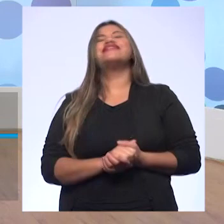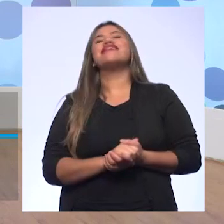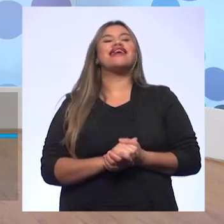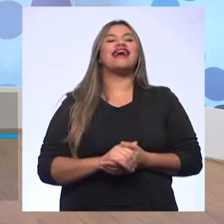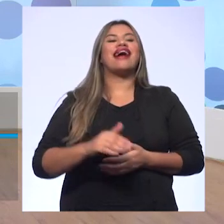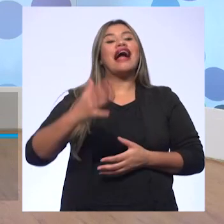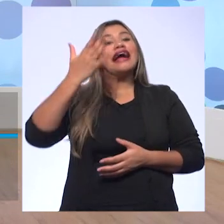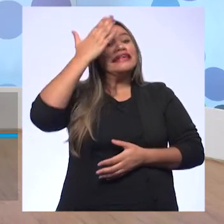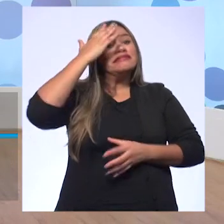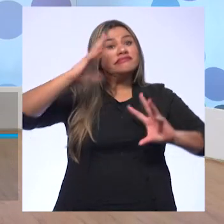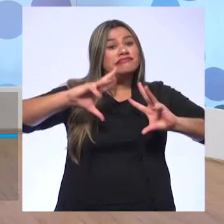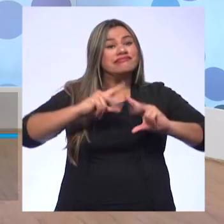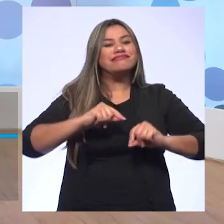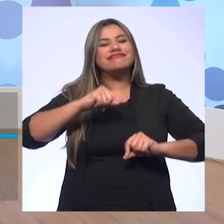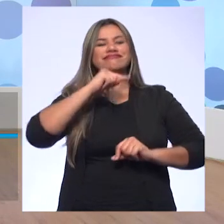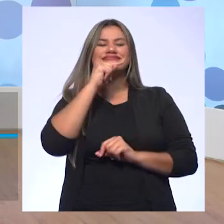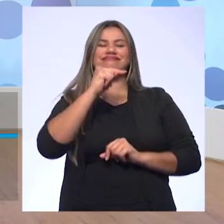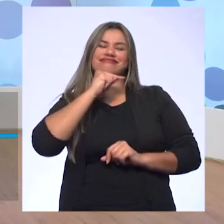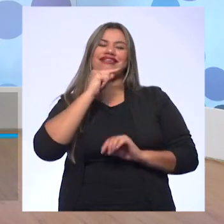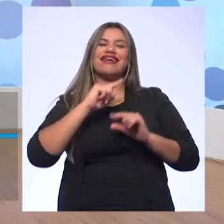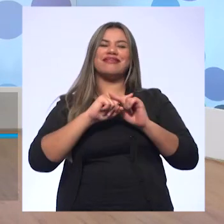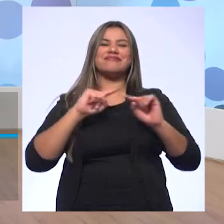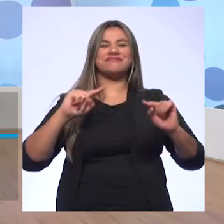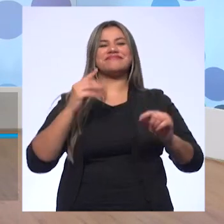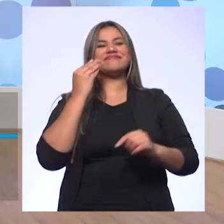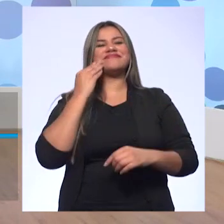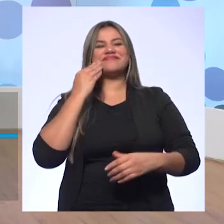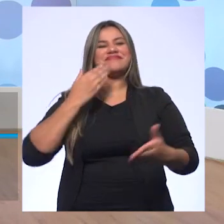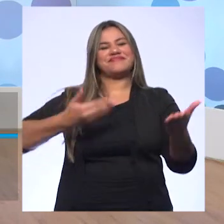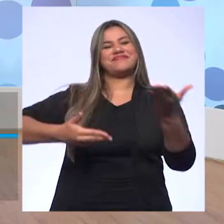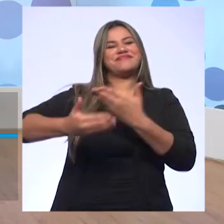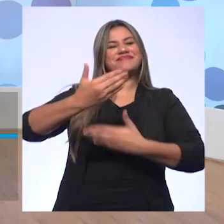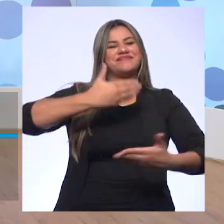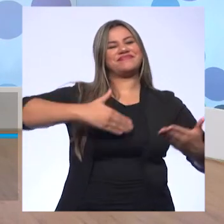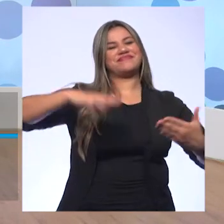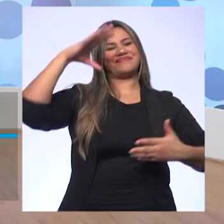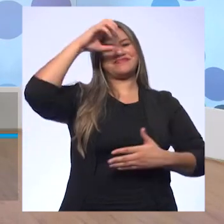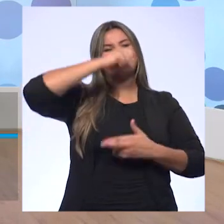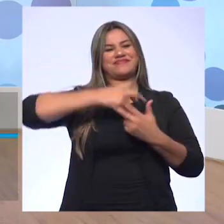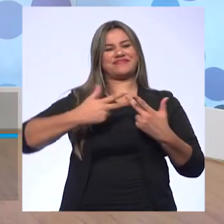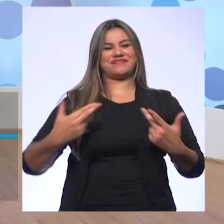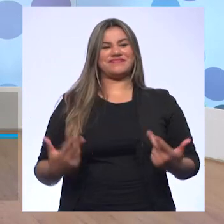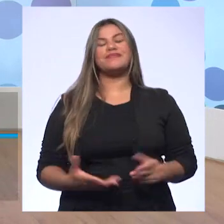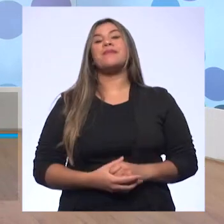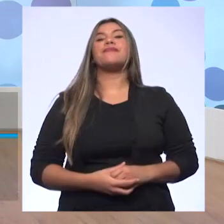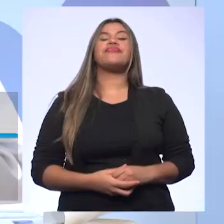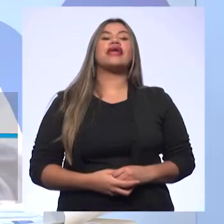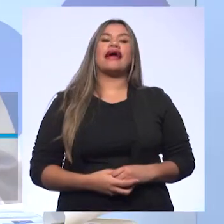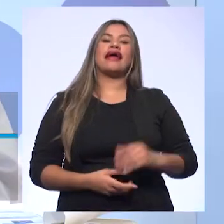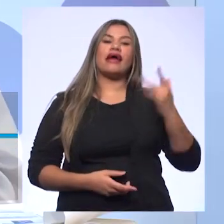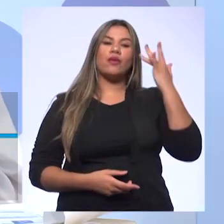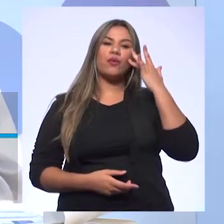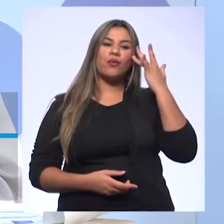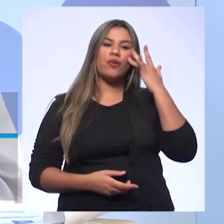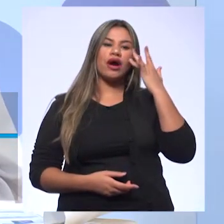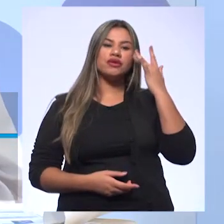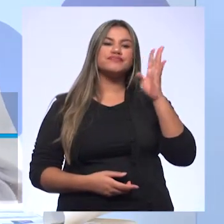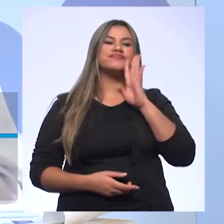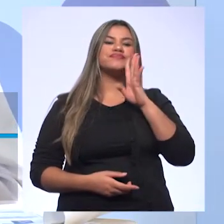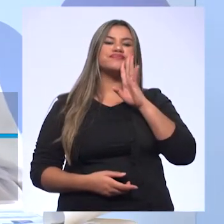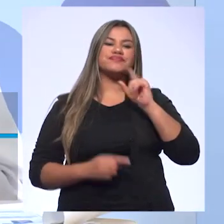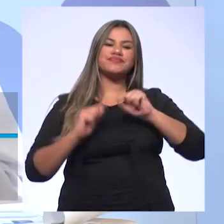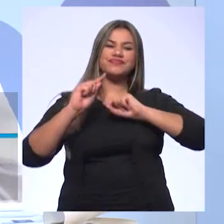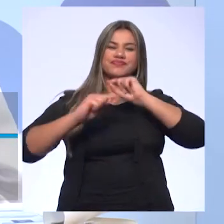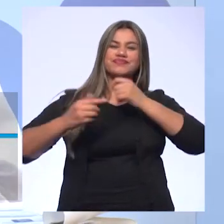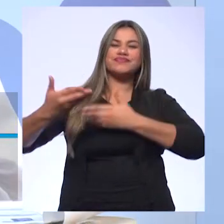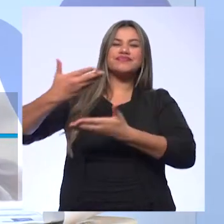nada, gente, o sei que a nada. gente procura sempre compartilhar, né? Exatamente. Eu acho que assim, o legal do conhecimento é só esse. É a gente